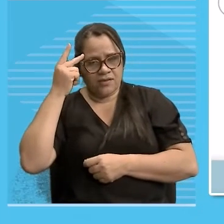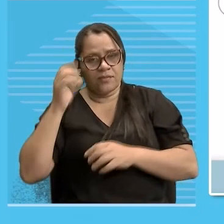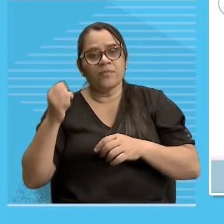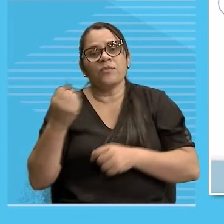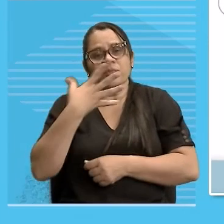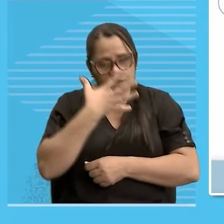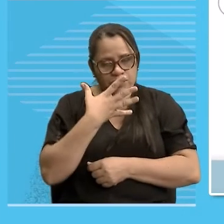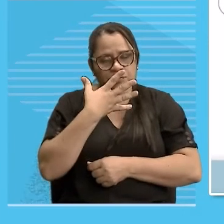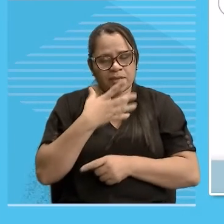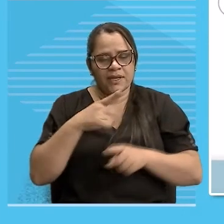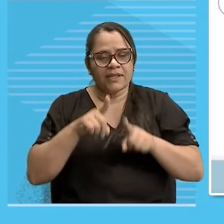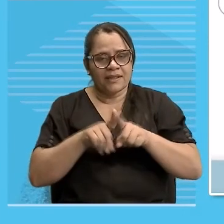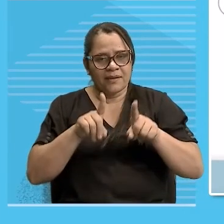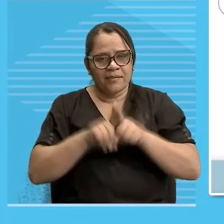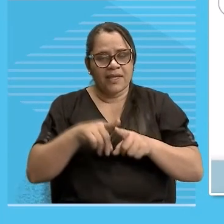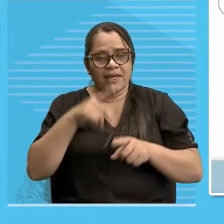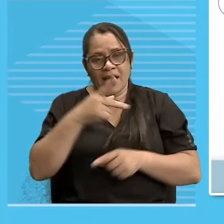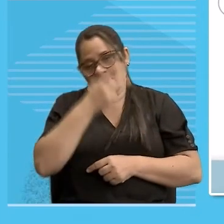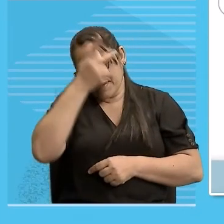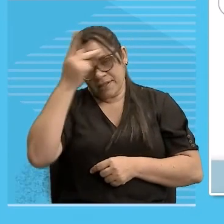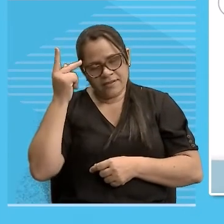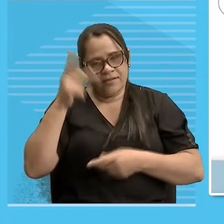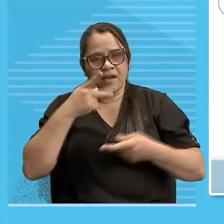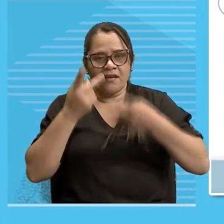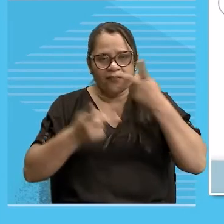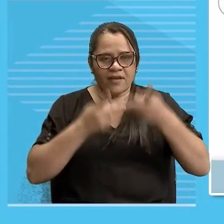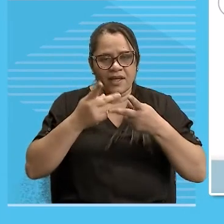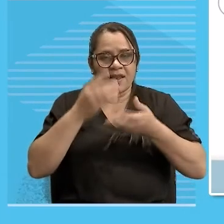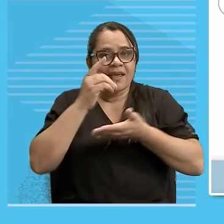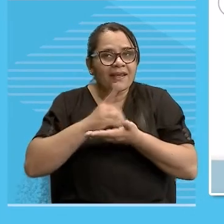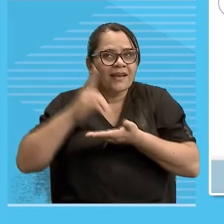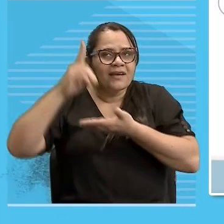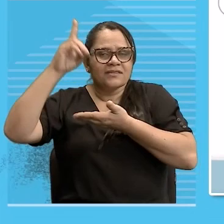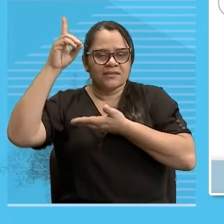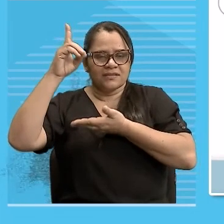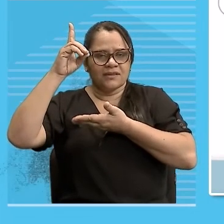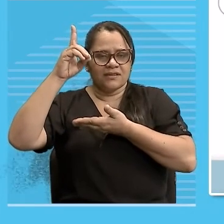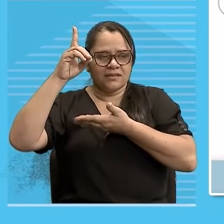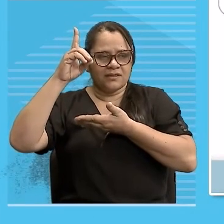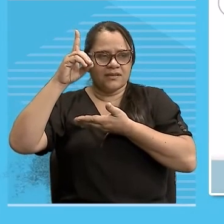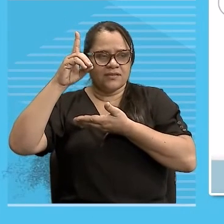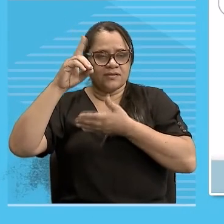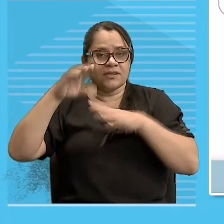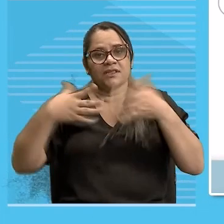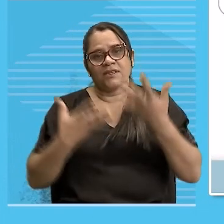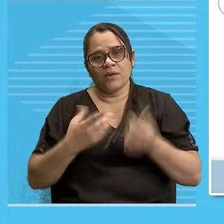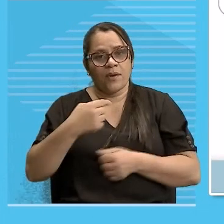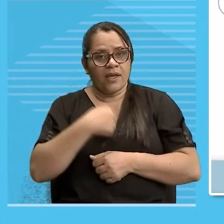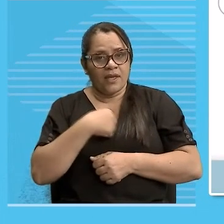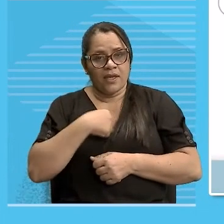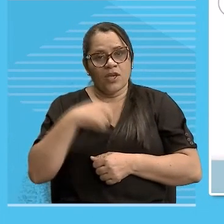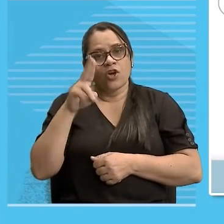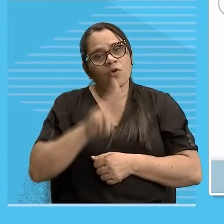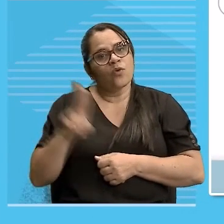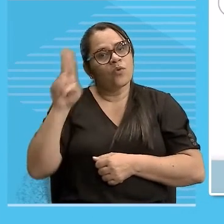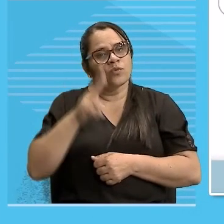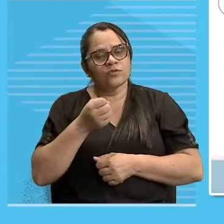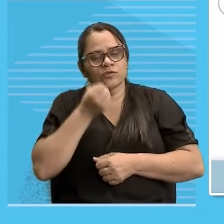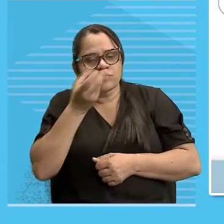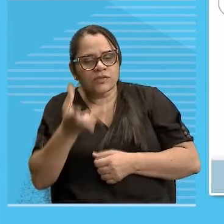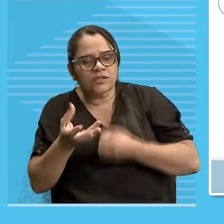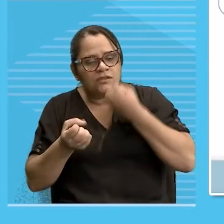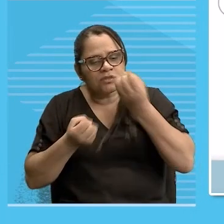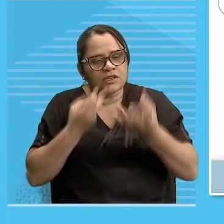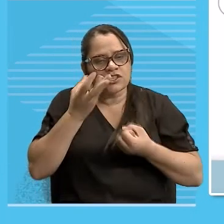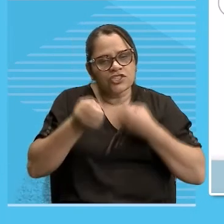aí, ó. Graças a Deus, ai tia, pois pronto, eu uso interjeição direto, com certeza, porque